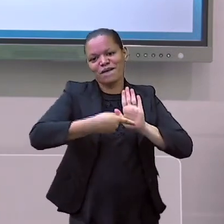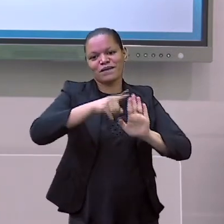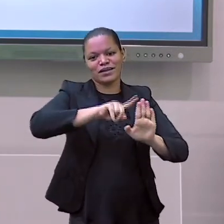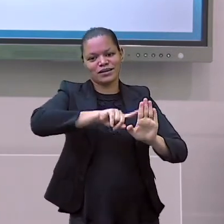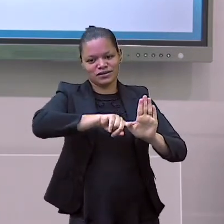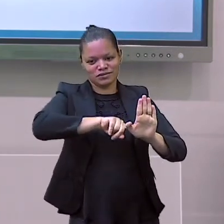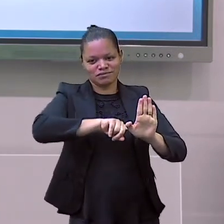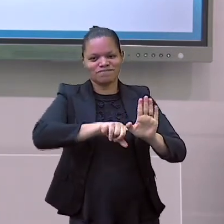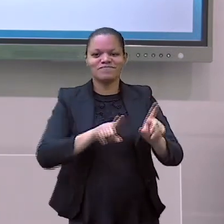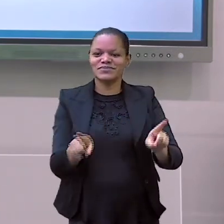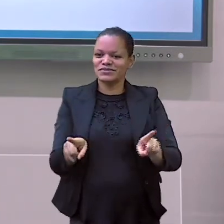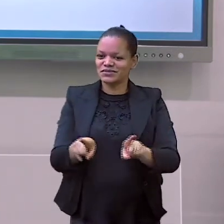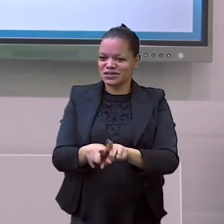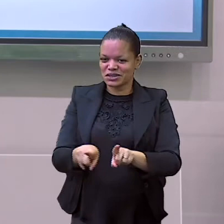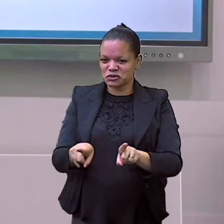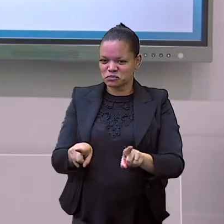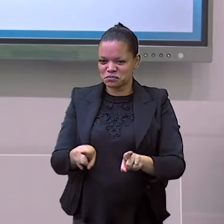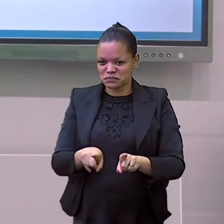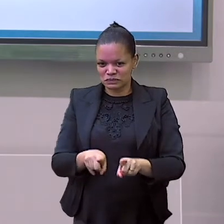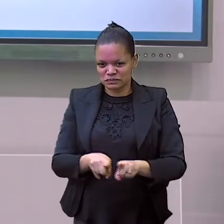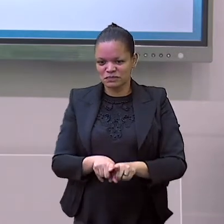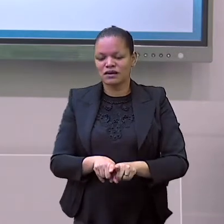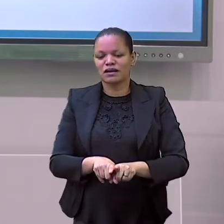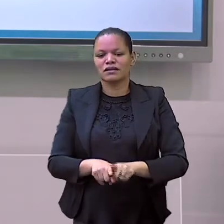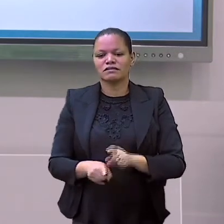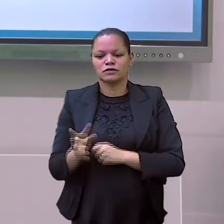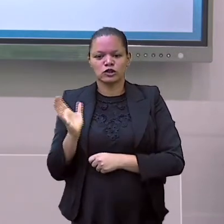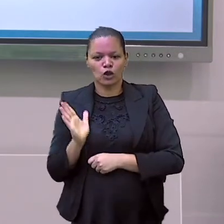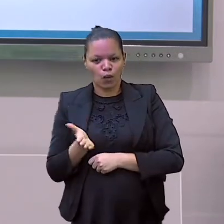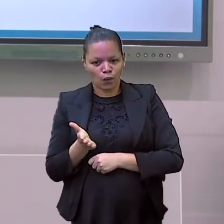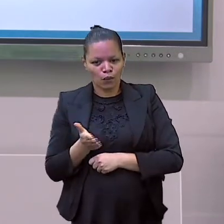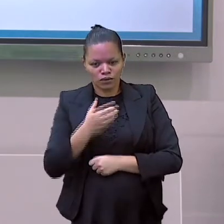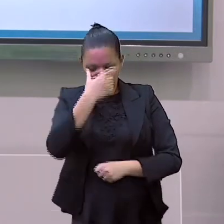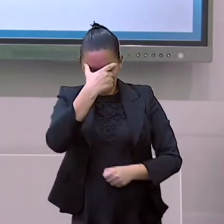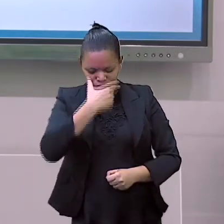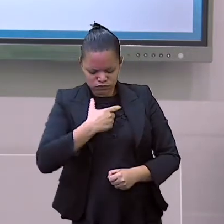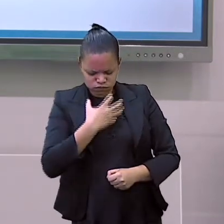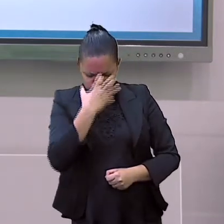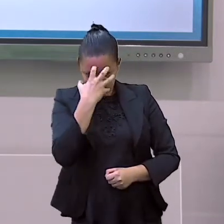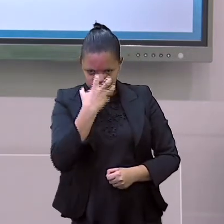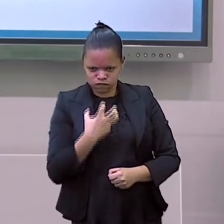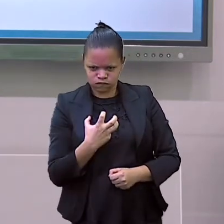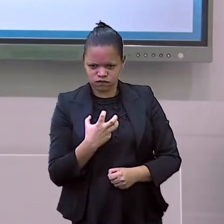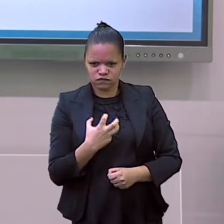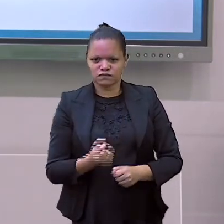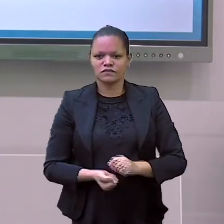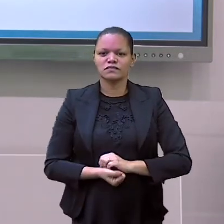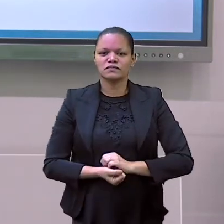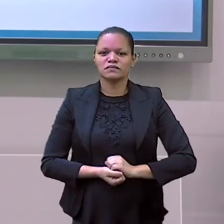linguagem, hoje estou uma fera, é isso que significa.